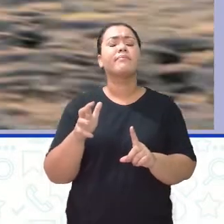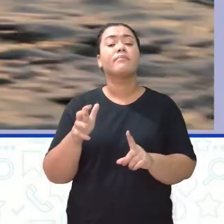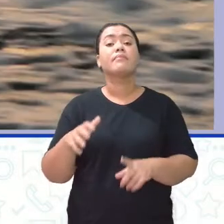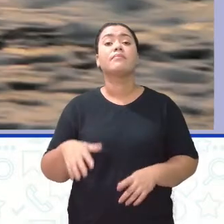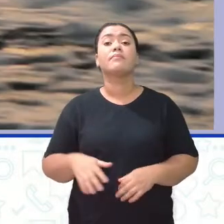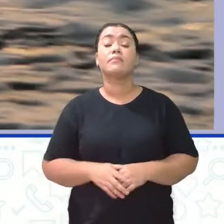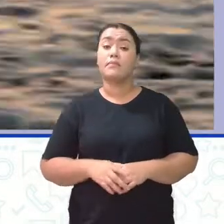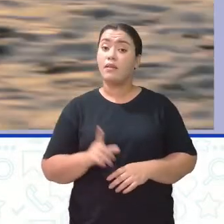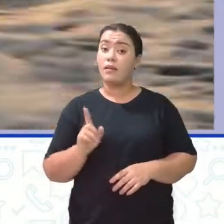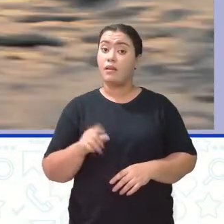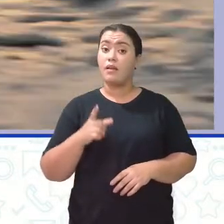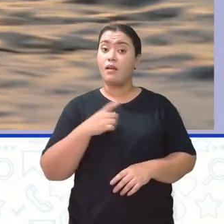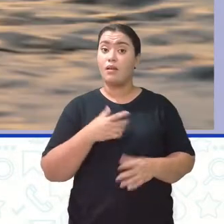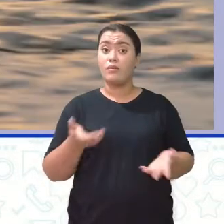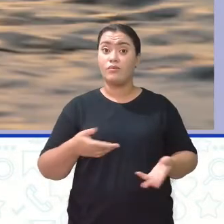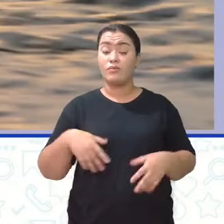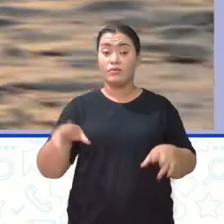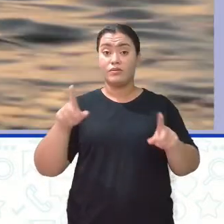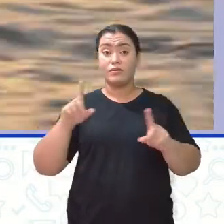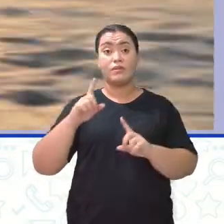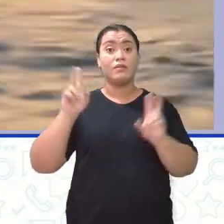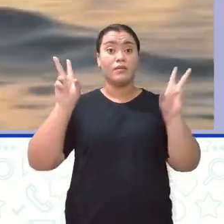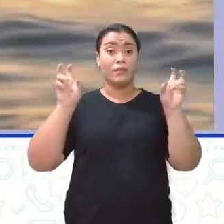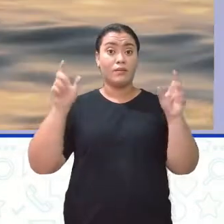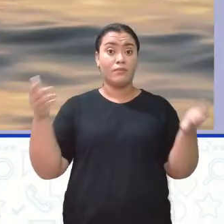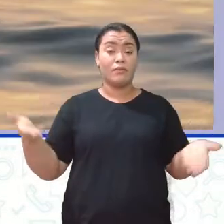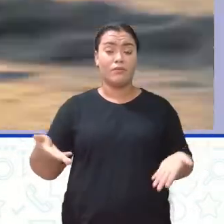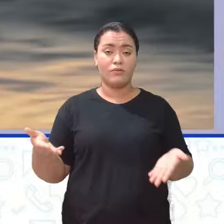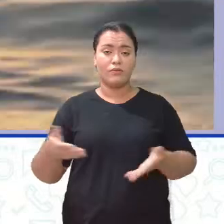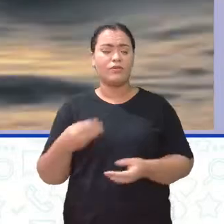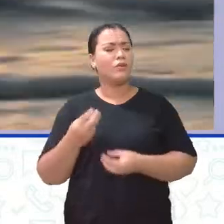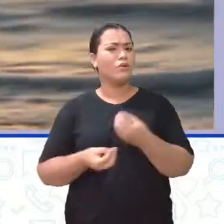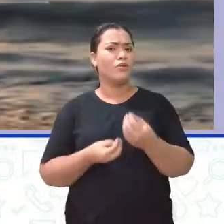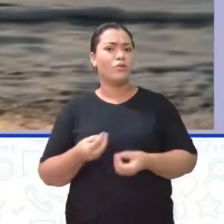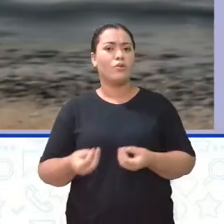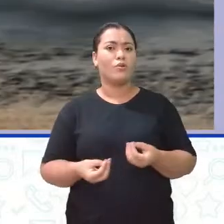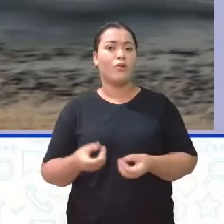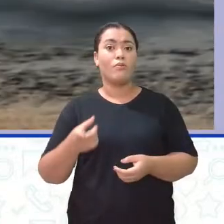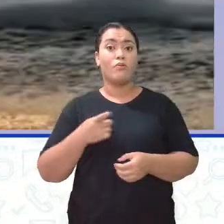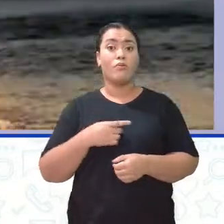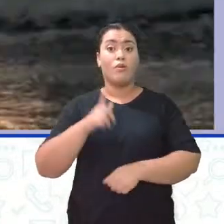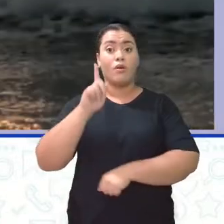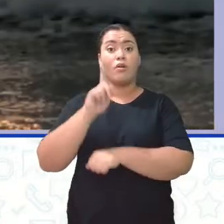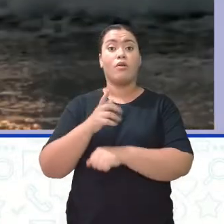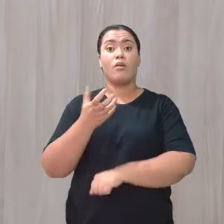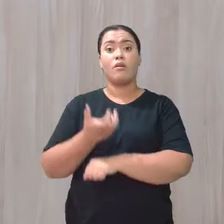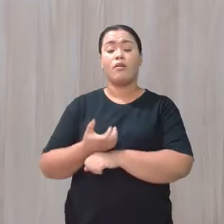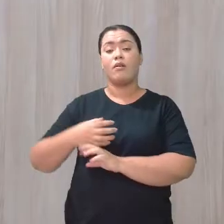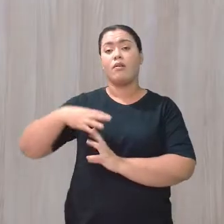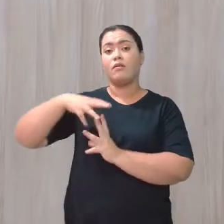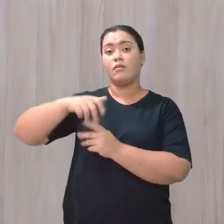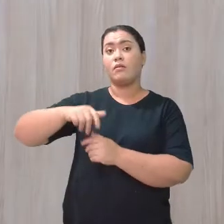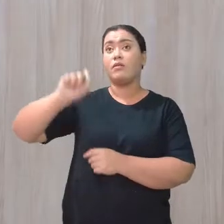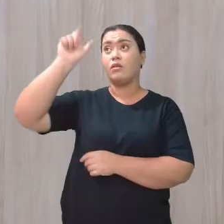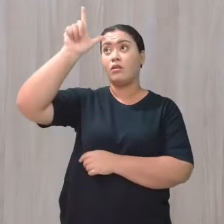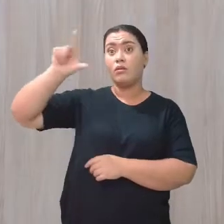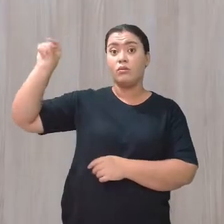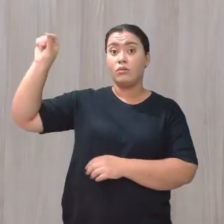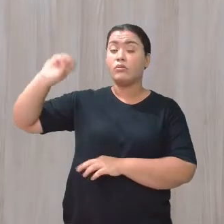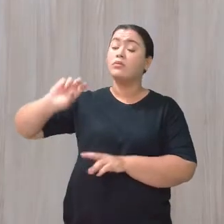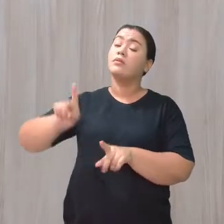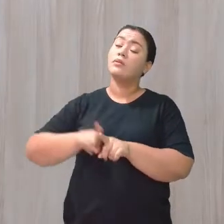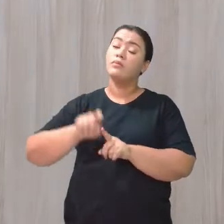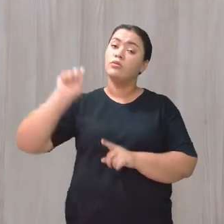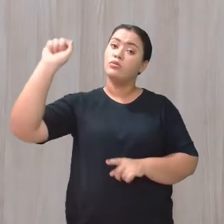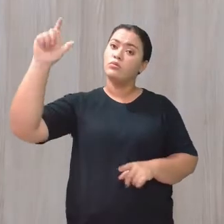toda é o nosso tema de hoje, e como é que ocorre essa atração gravitacional da Lua e do Sol. Então como é que